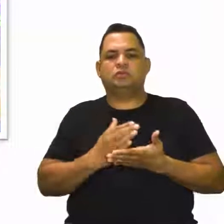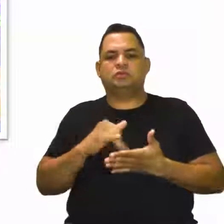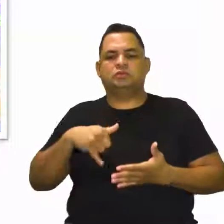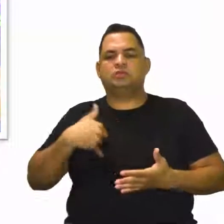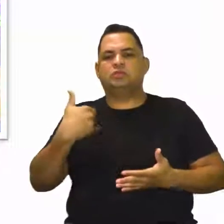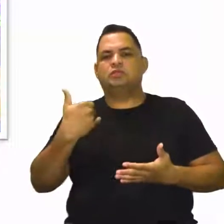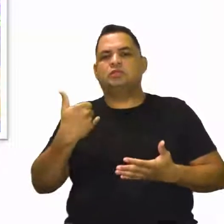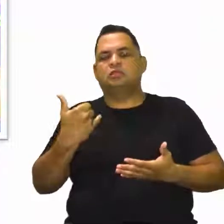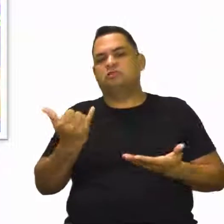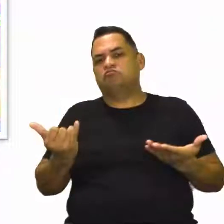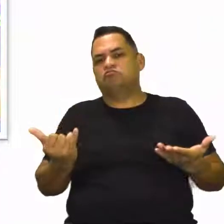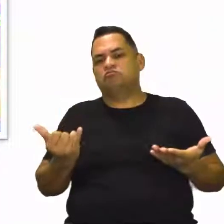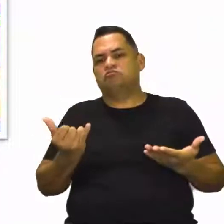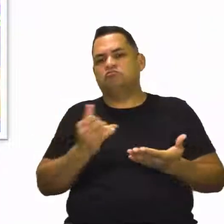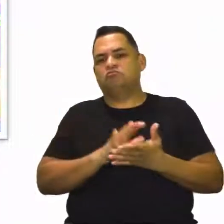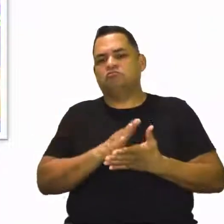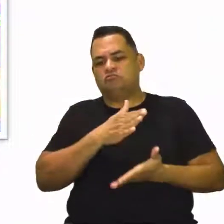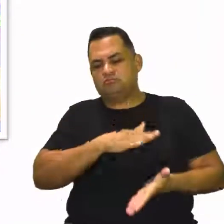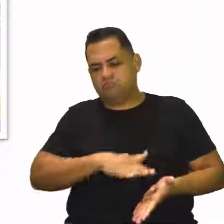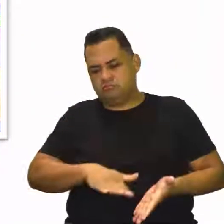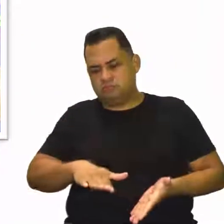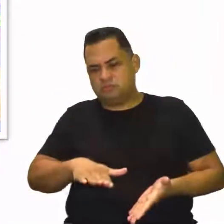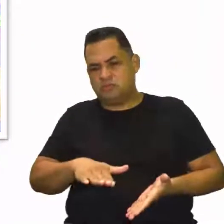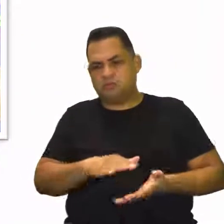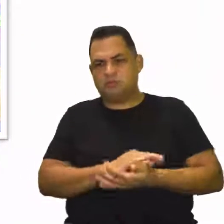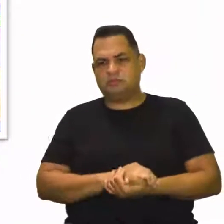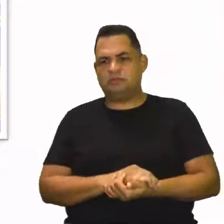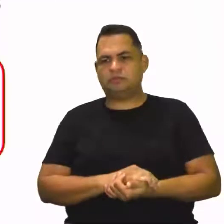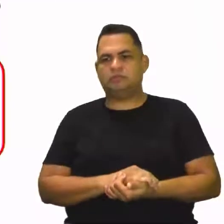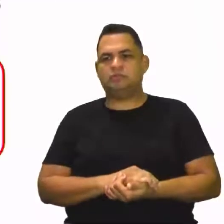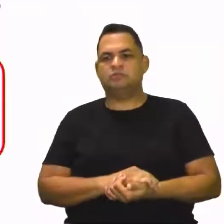etária aí, infantil, desde as crianças.